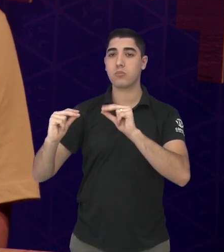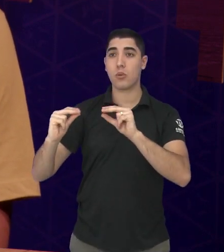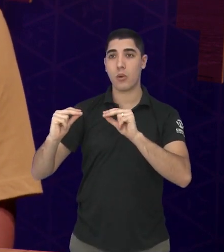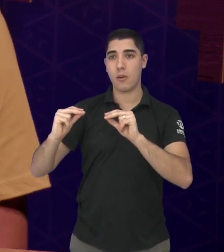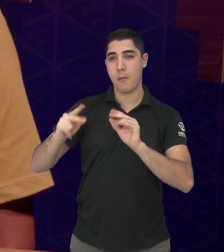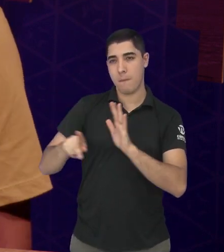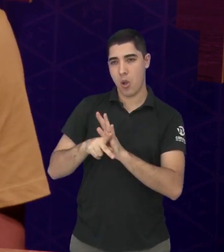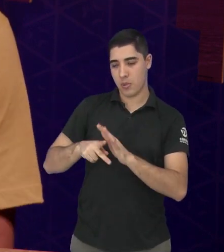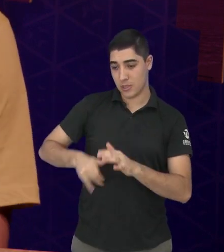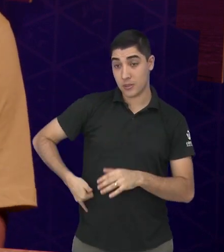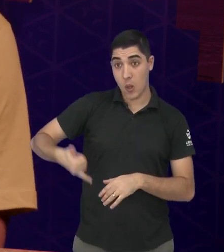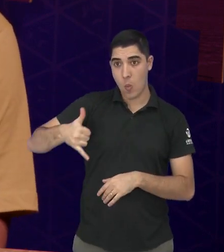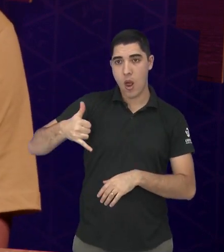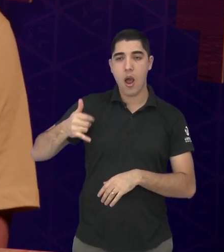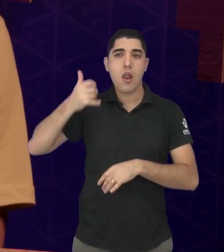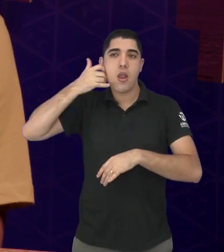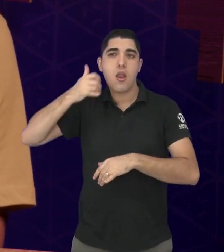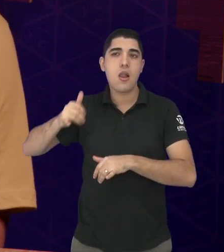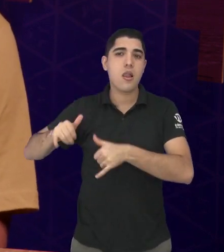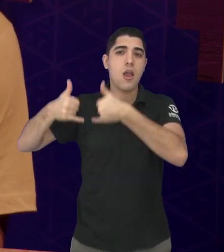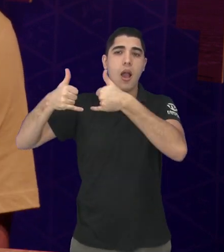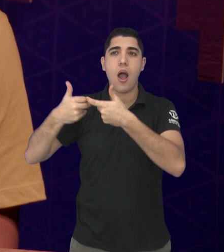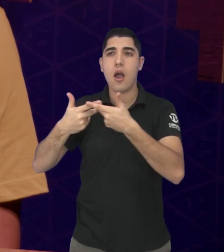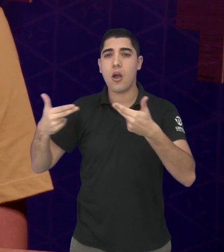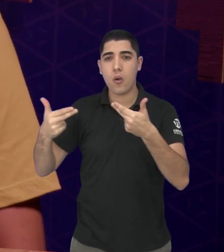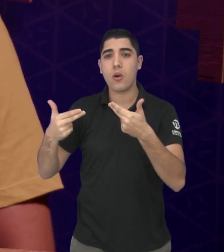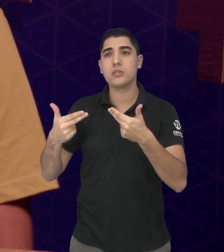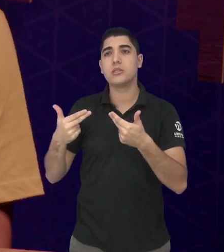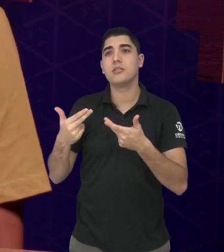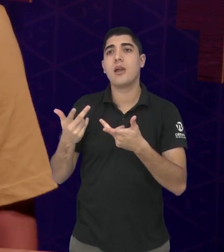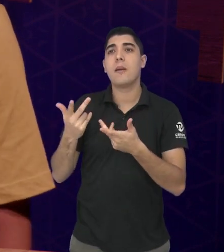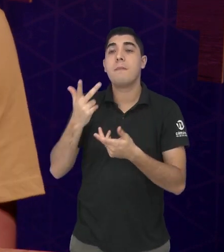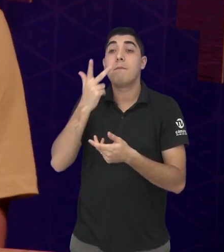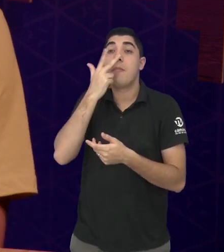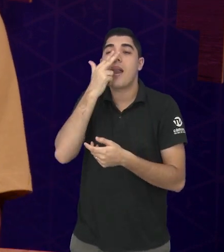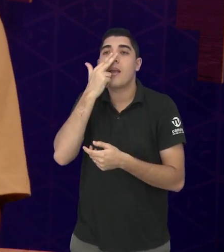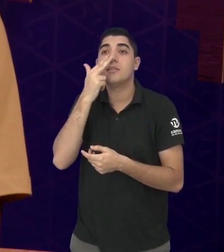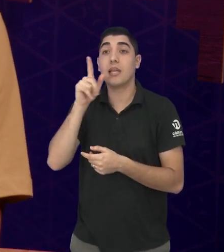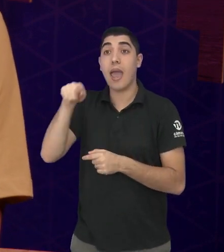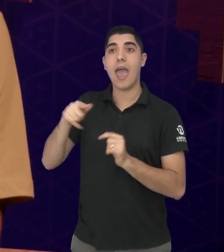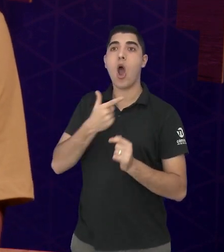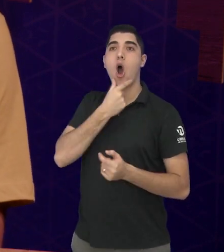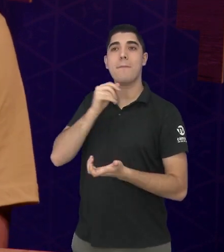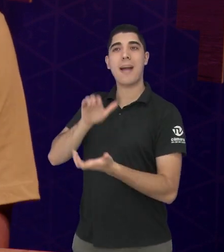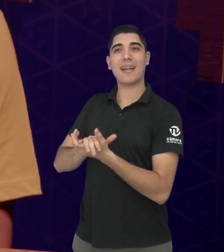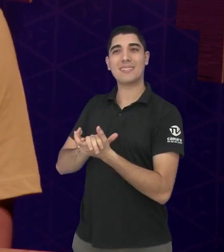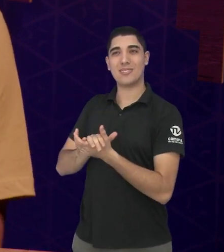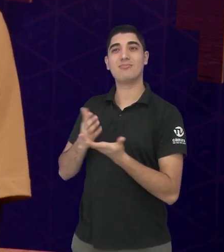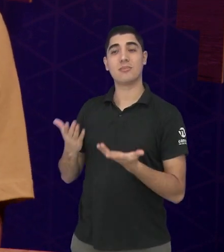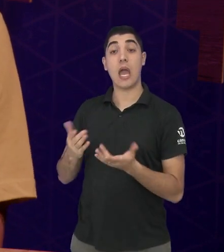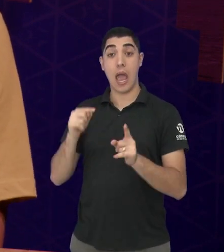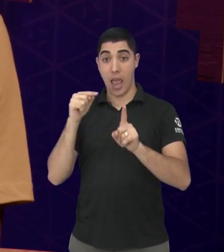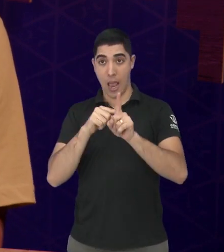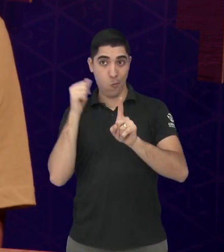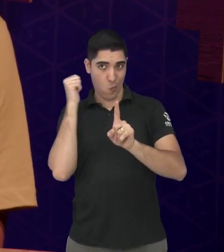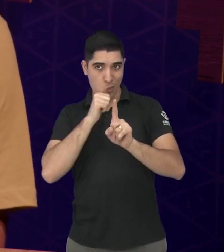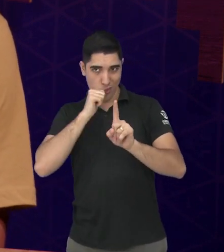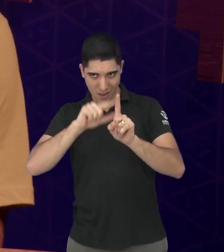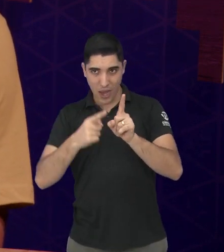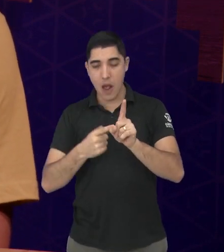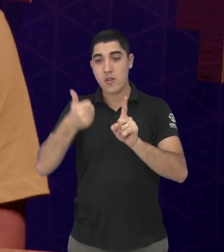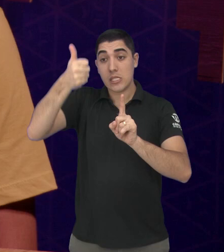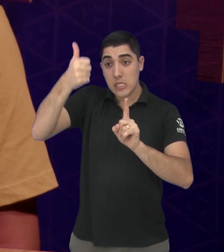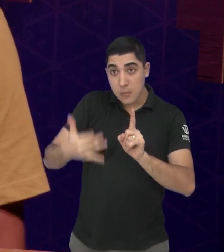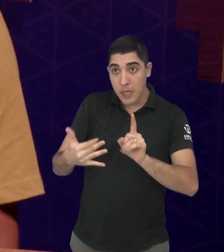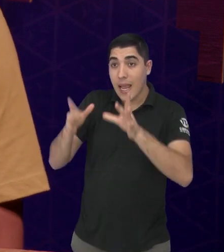tal, através de mensagem de voz, ligação, né? Como se fosse o cara. Então ela fornece informações sobre